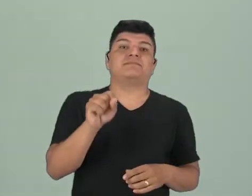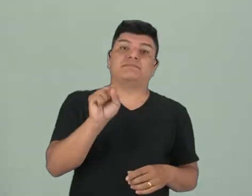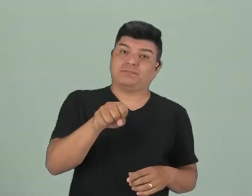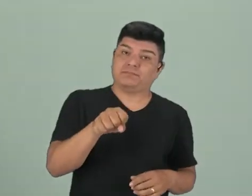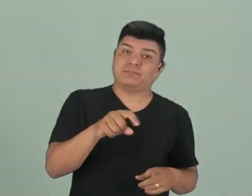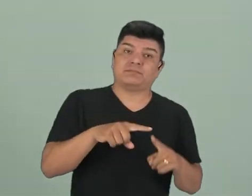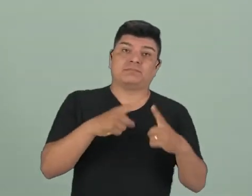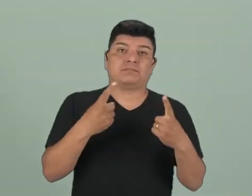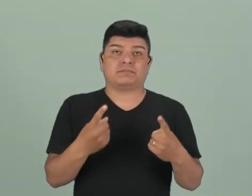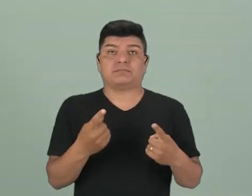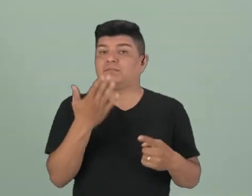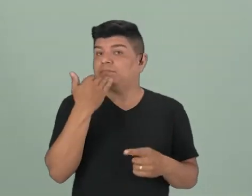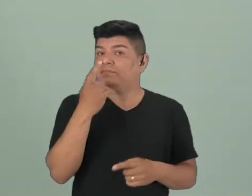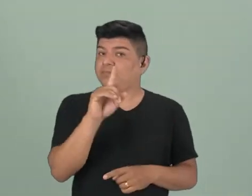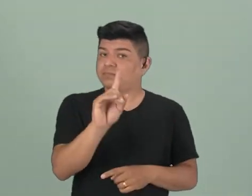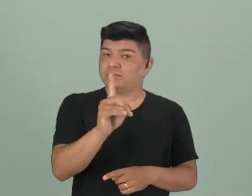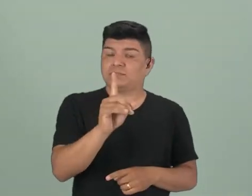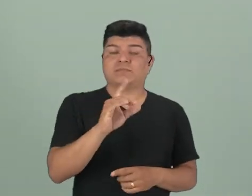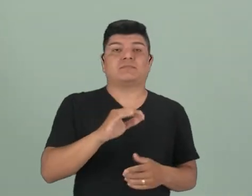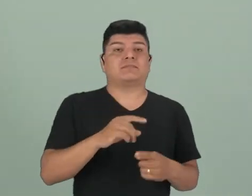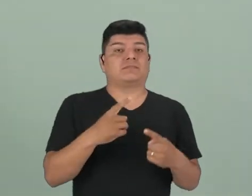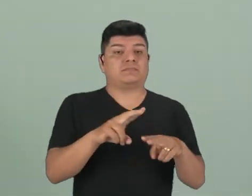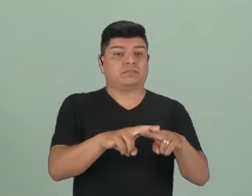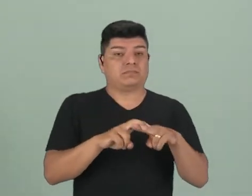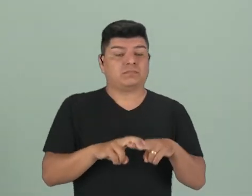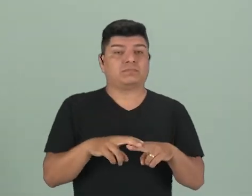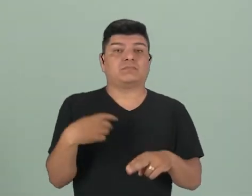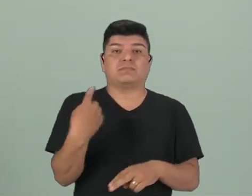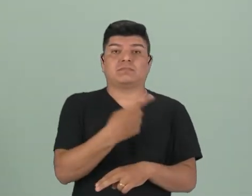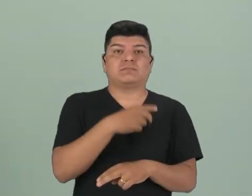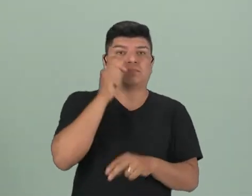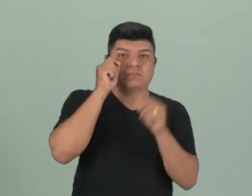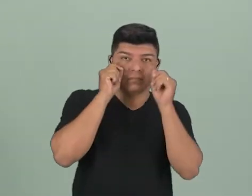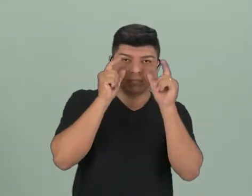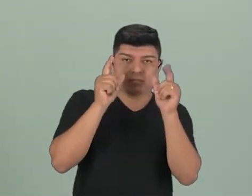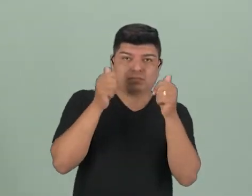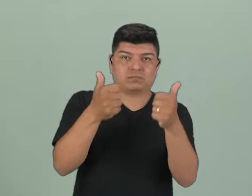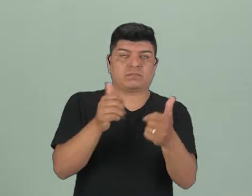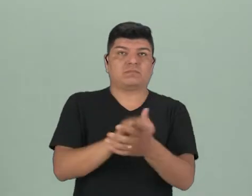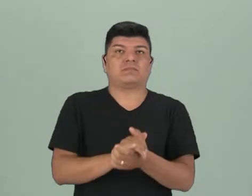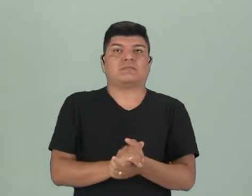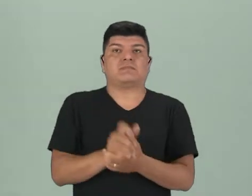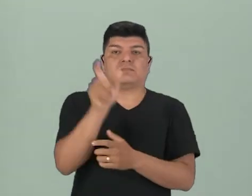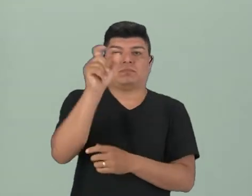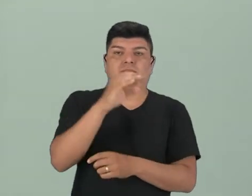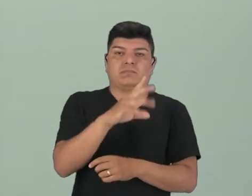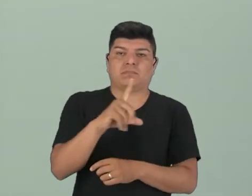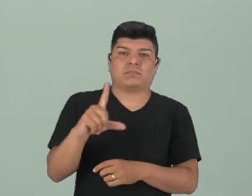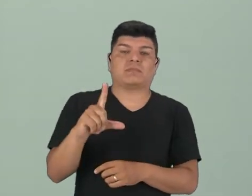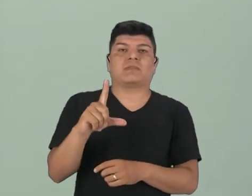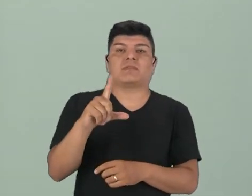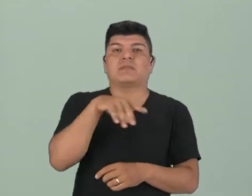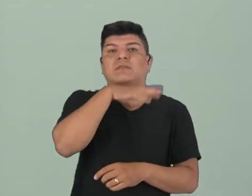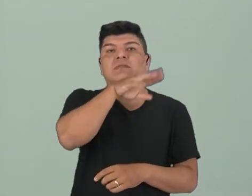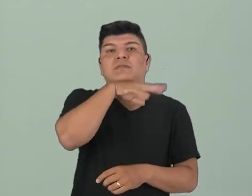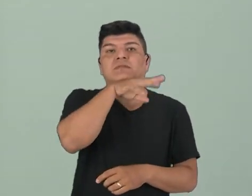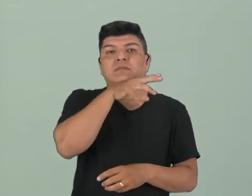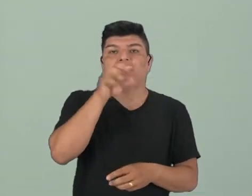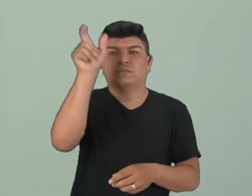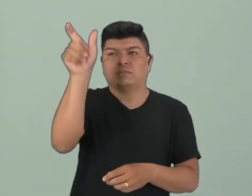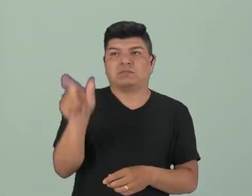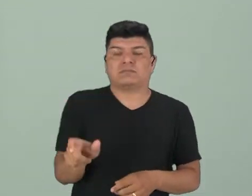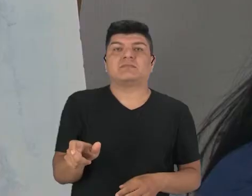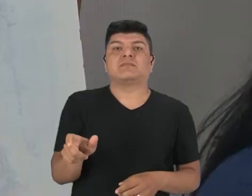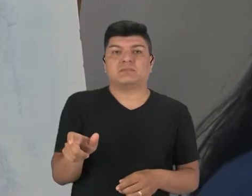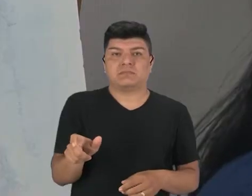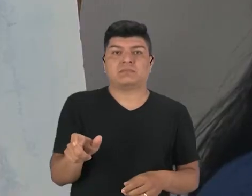São, só que não na alimentação. Por isso que a gente tem que prestar bem atenção. Eles não são classificados animais vertebrados, entrando